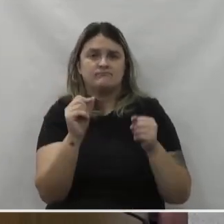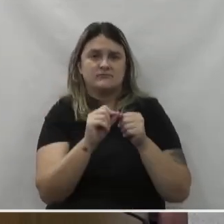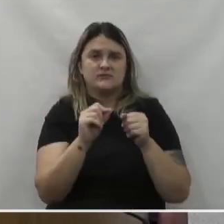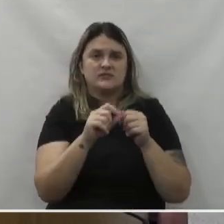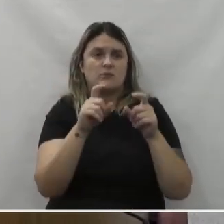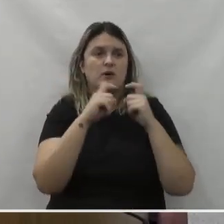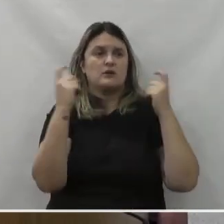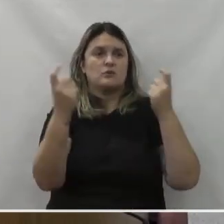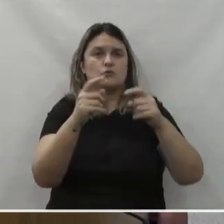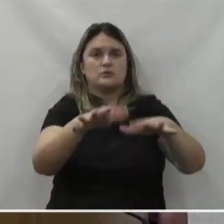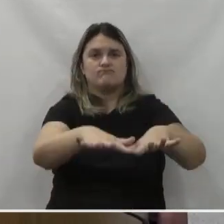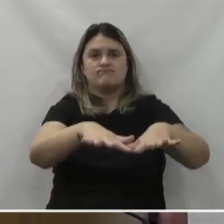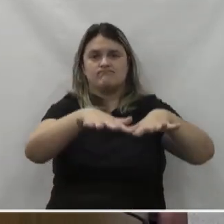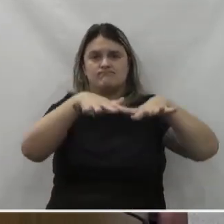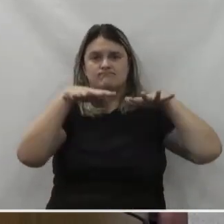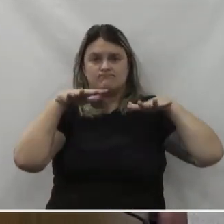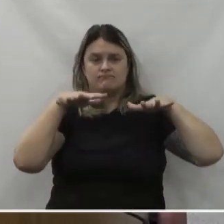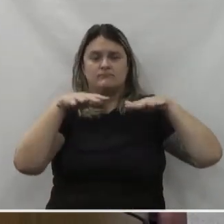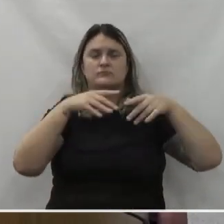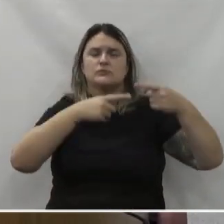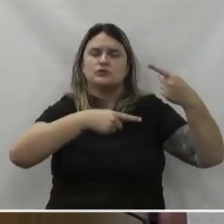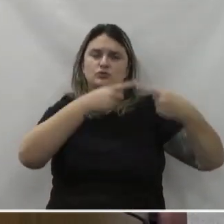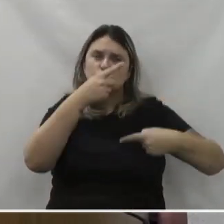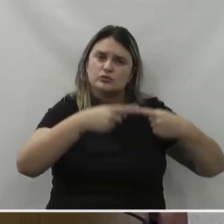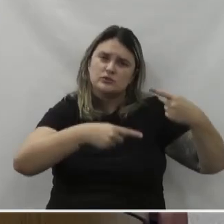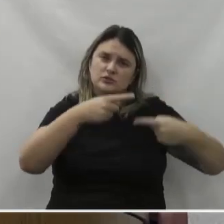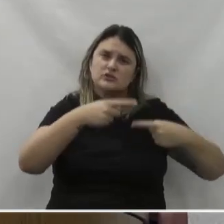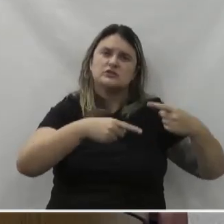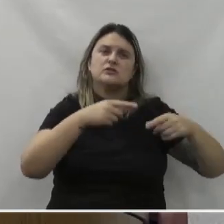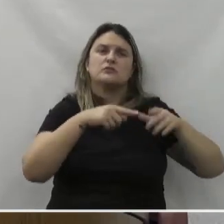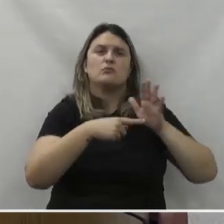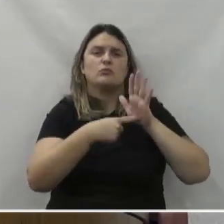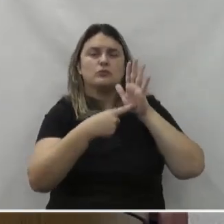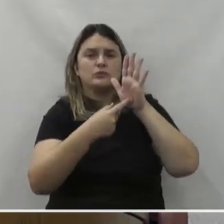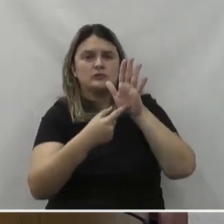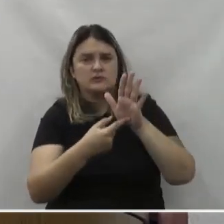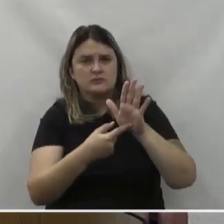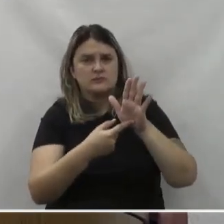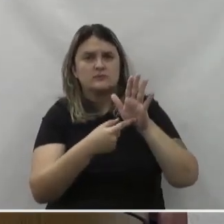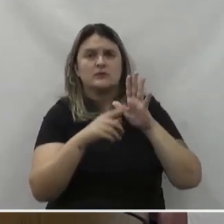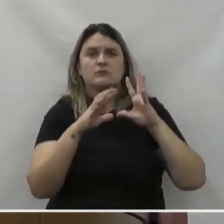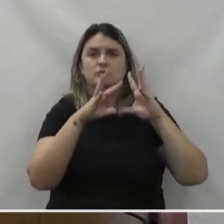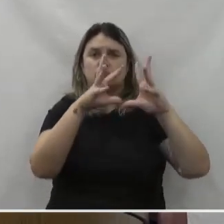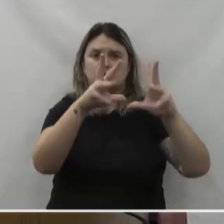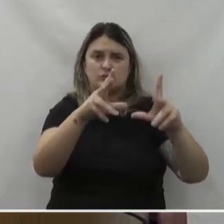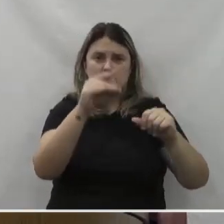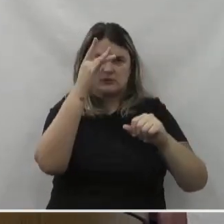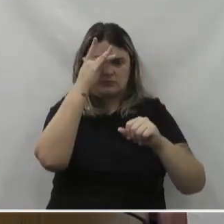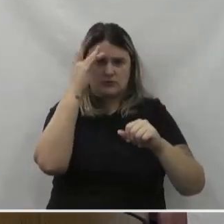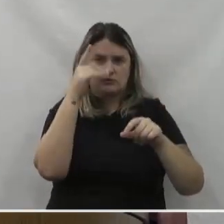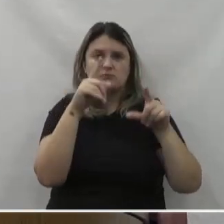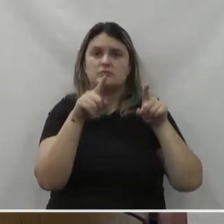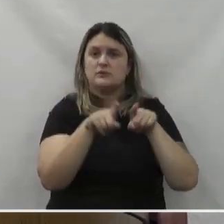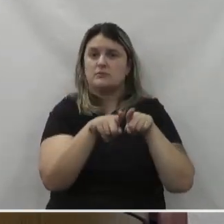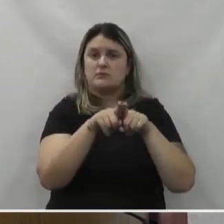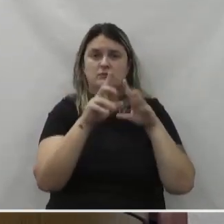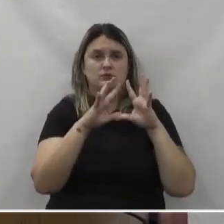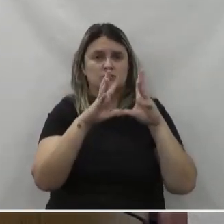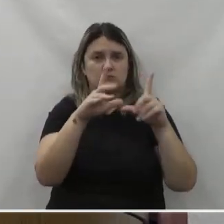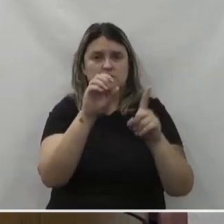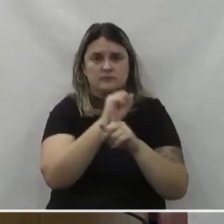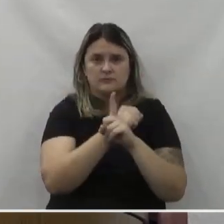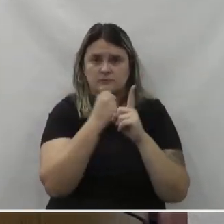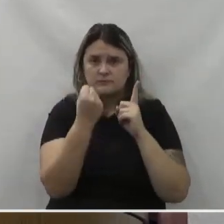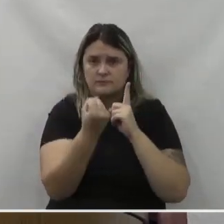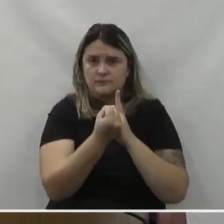audiência pública para estar aí mostrando para toda a sociedade, todos os